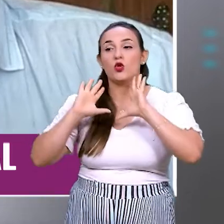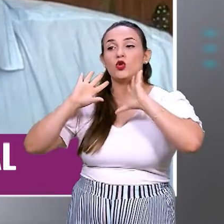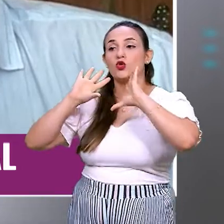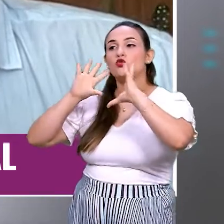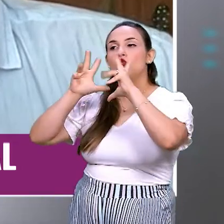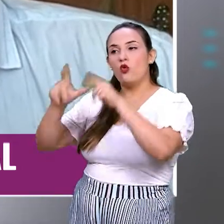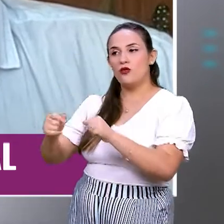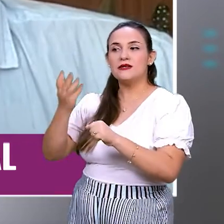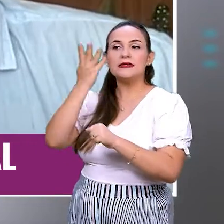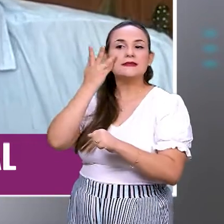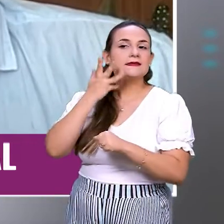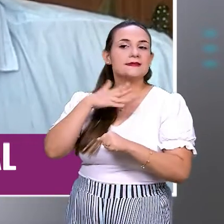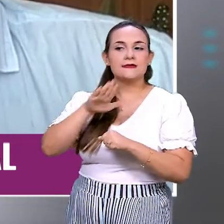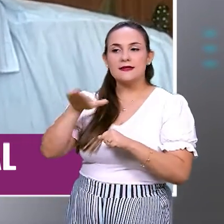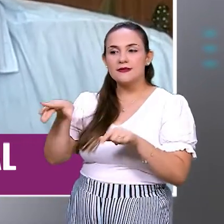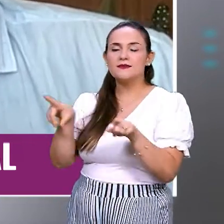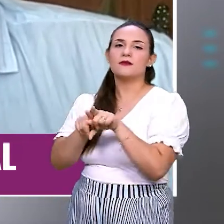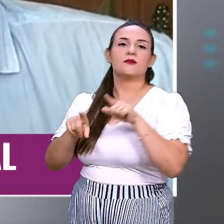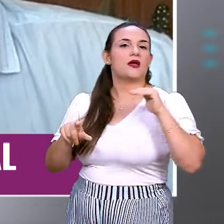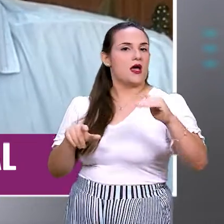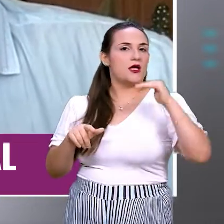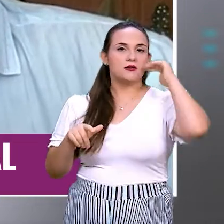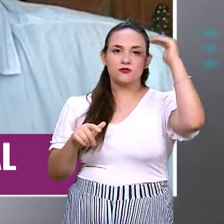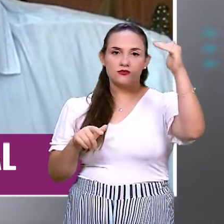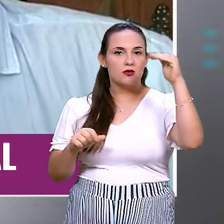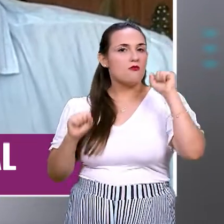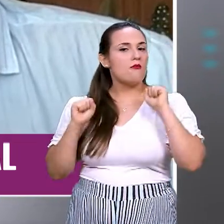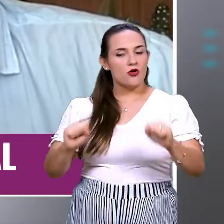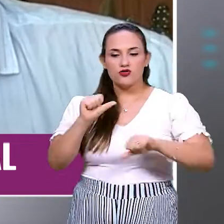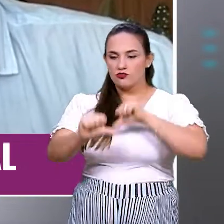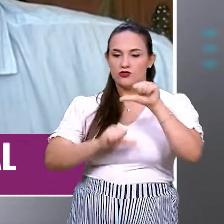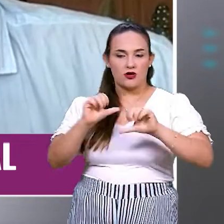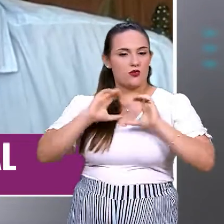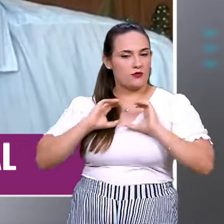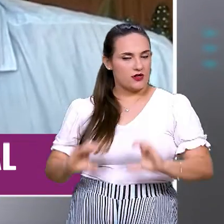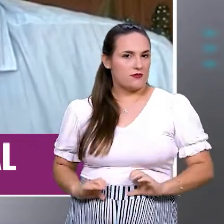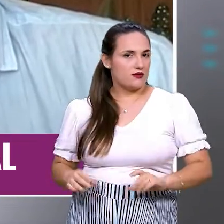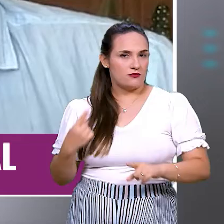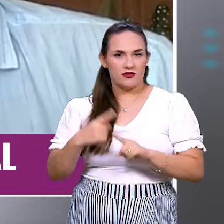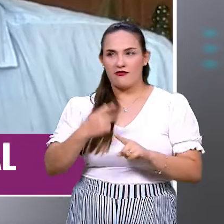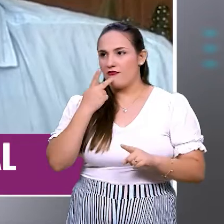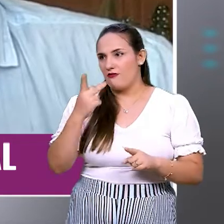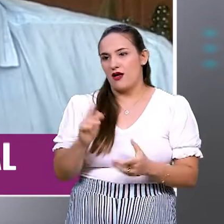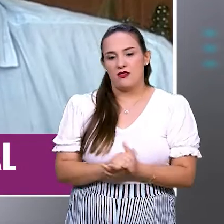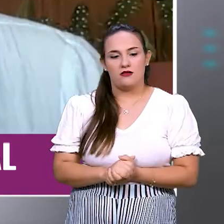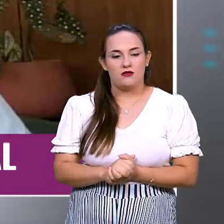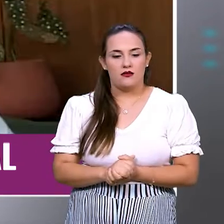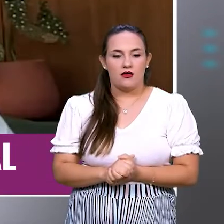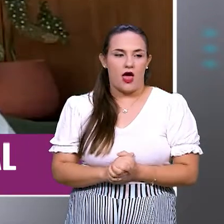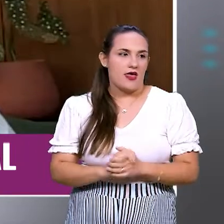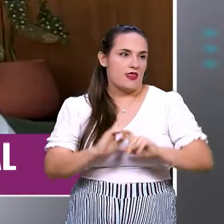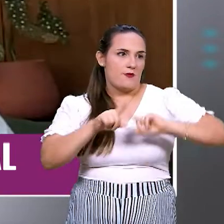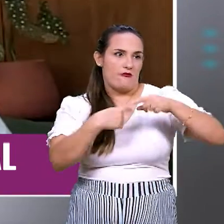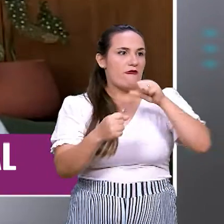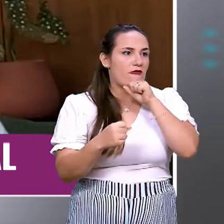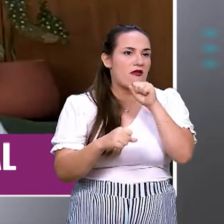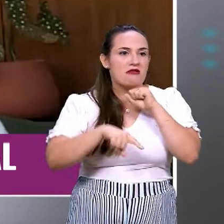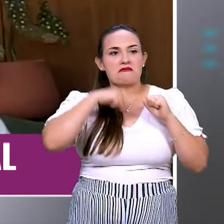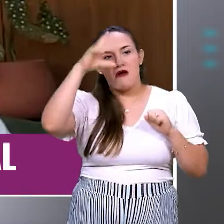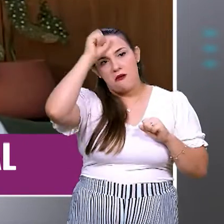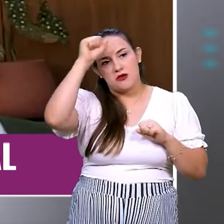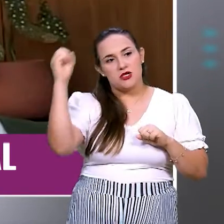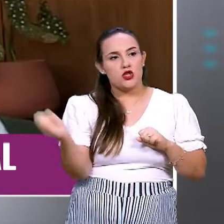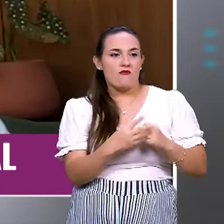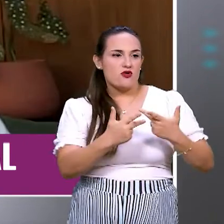Todas as crianças e até os adultos, a gente pode mudar o nosso comportamento. Aquela expressão assim, que depois que a gente fica mais velho, a gente não